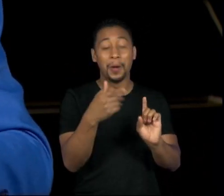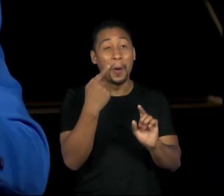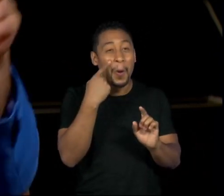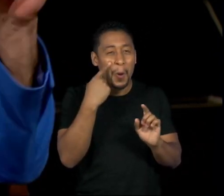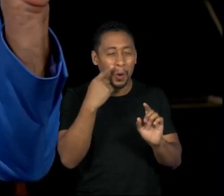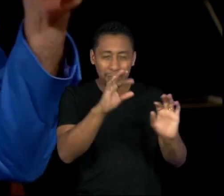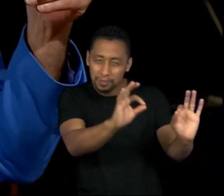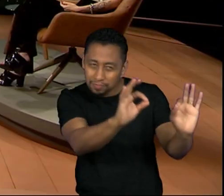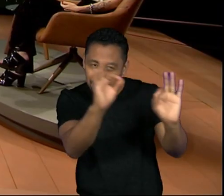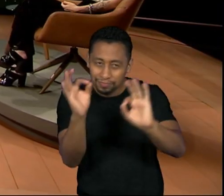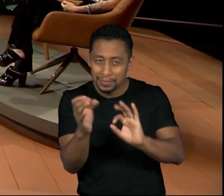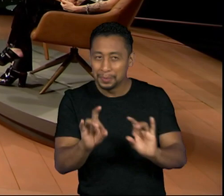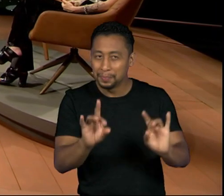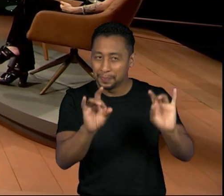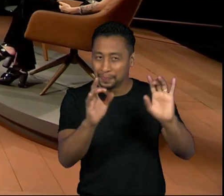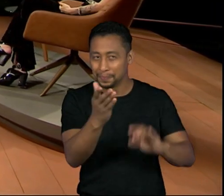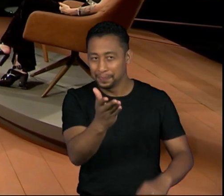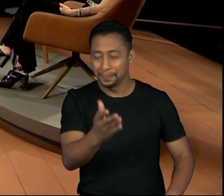sobre ela. Olha só.